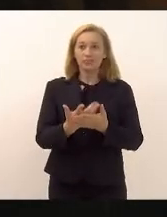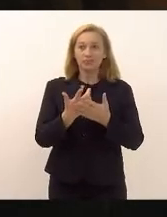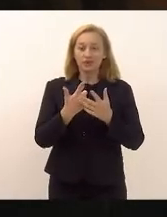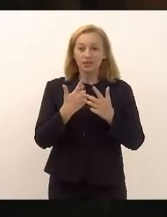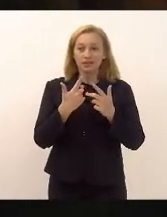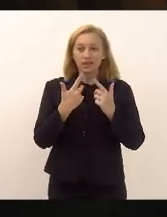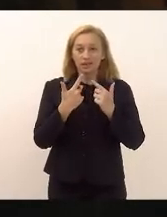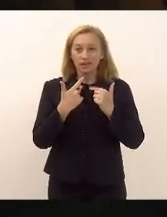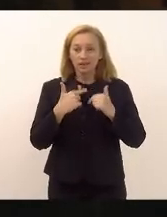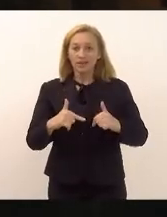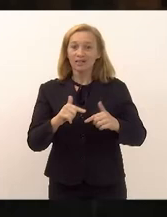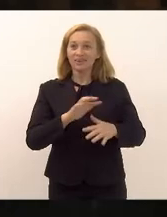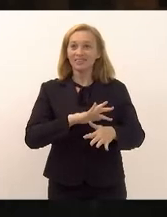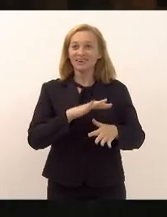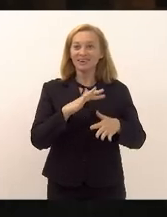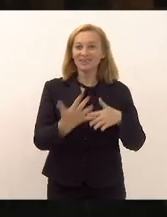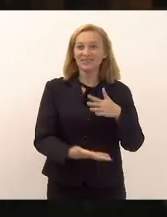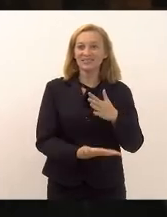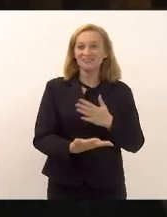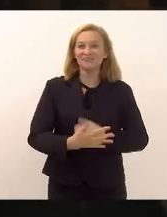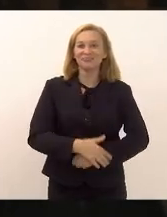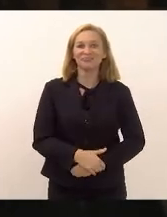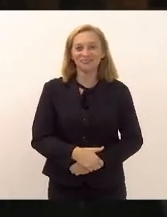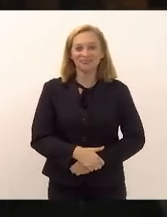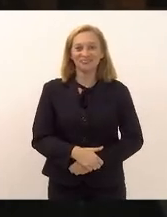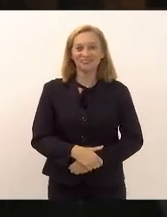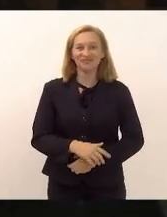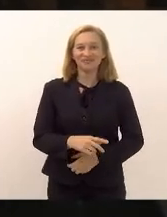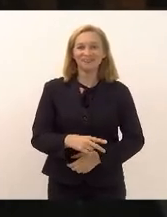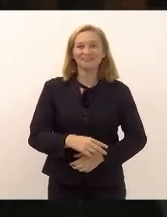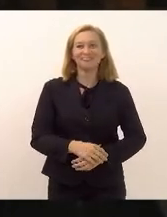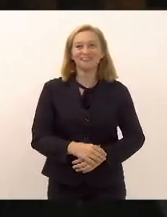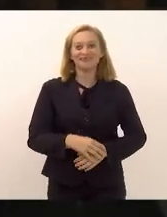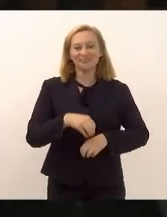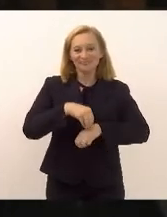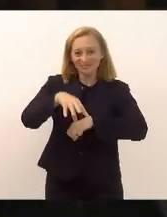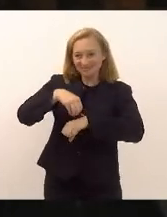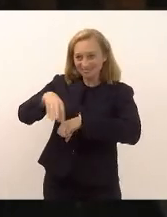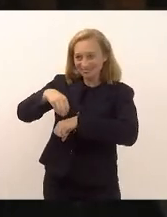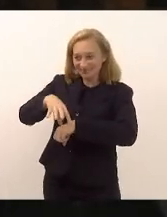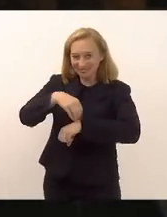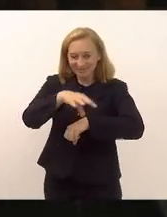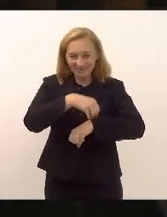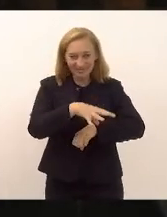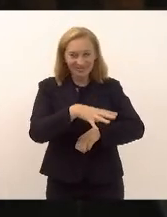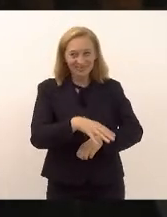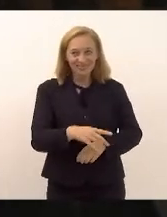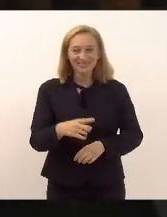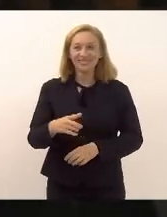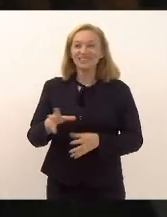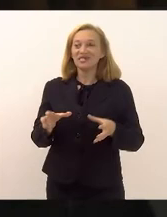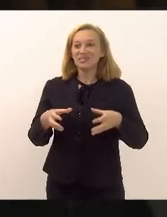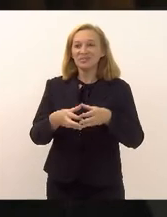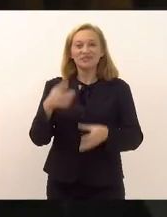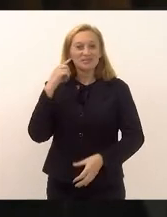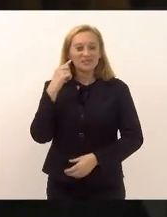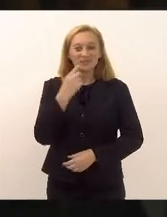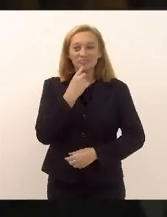linguagem de Libras, que leva a nossa voz aos deficientes